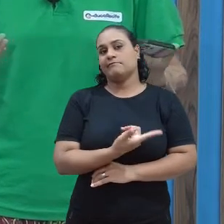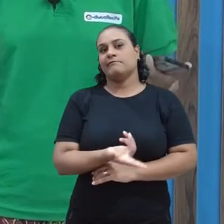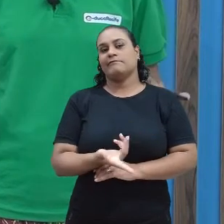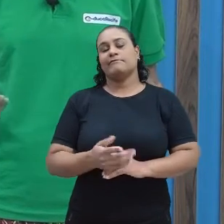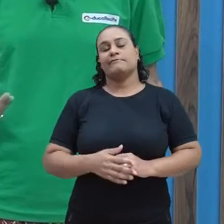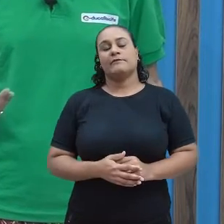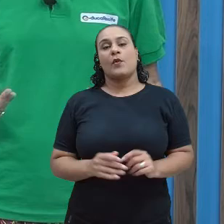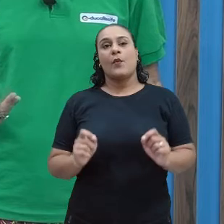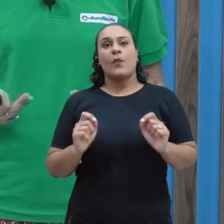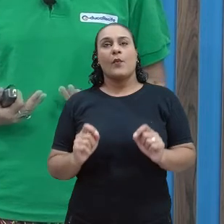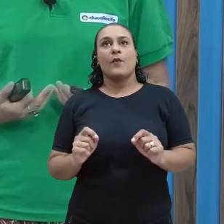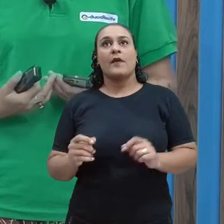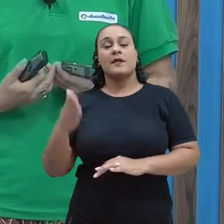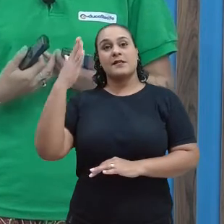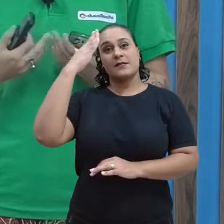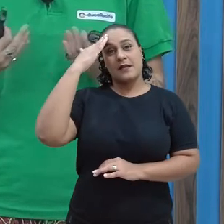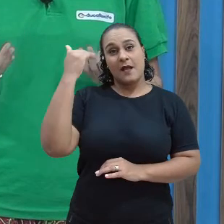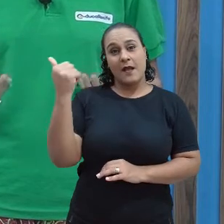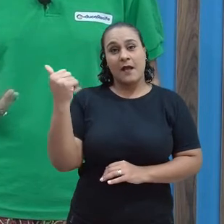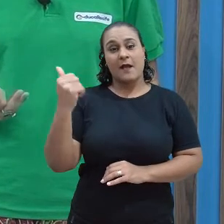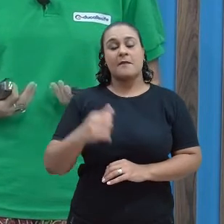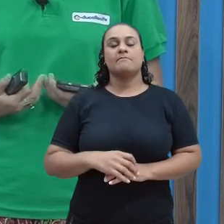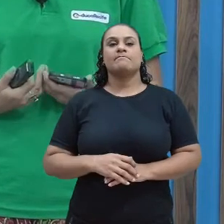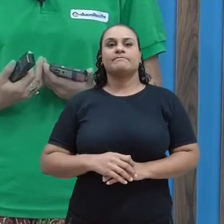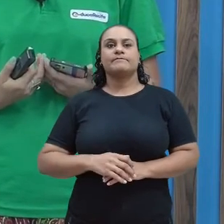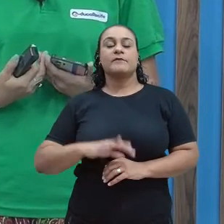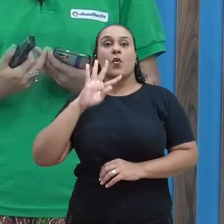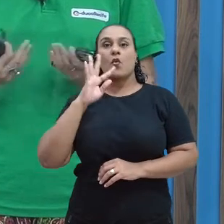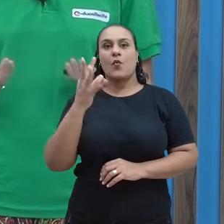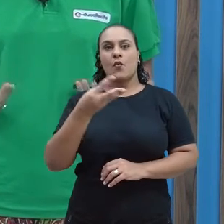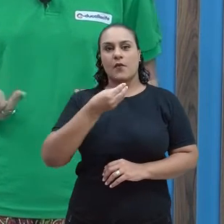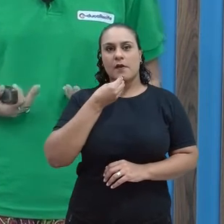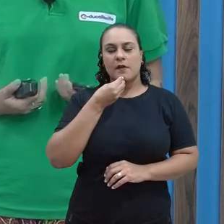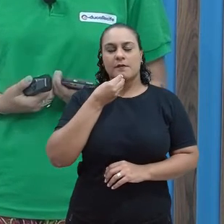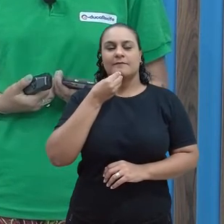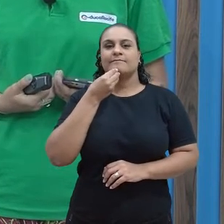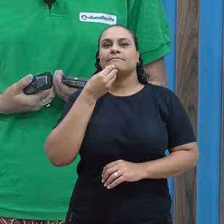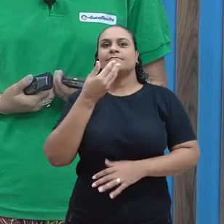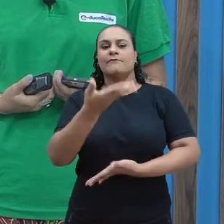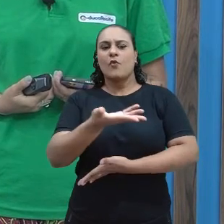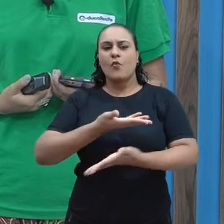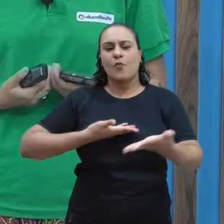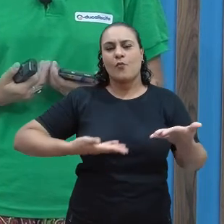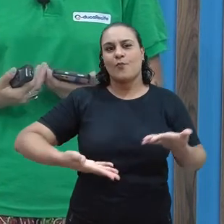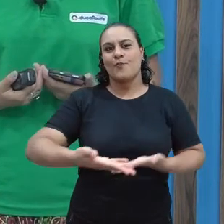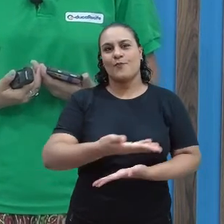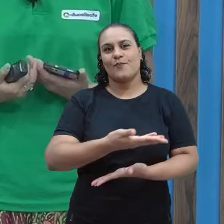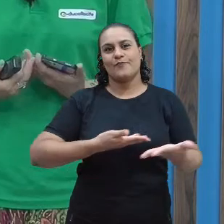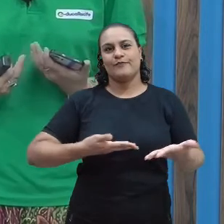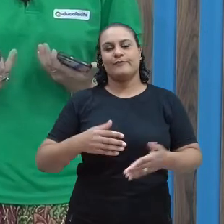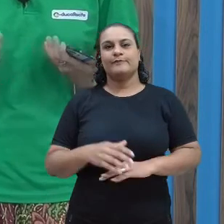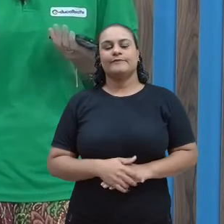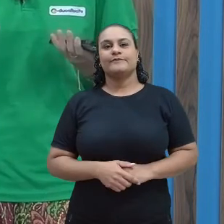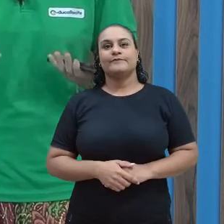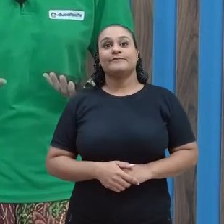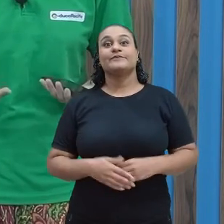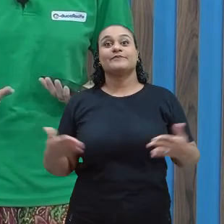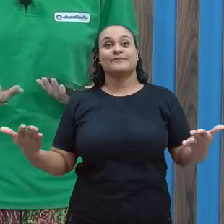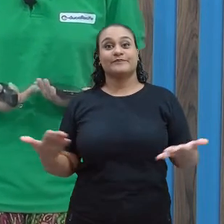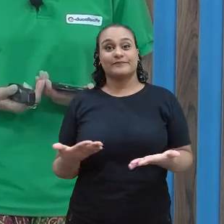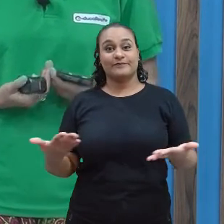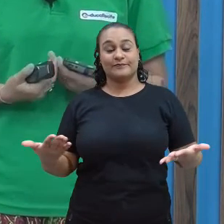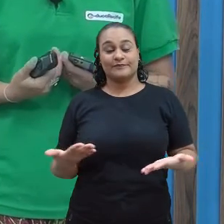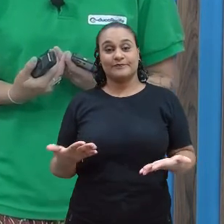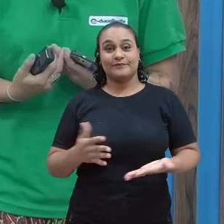mais sabidos, né? Conheça e troque informações, tá bom? Eu estou aqui,